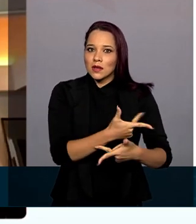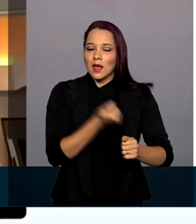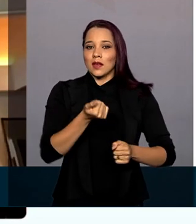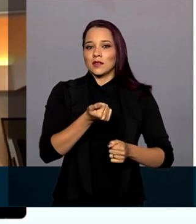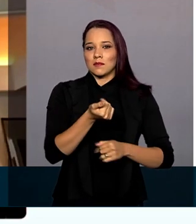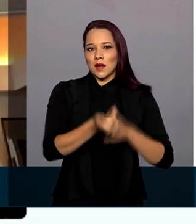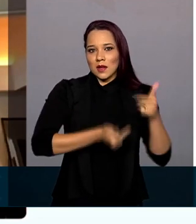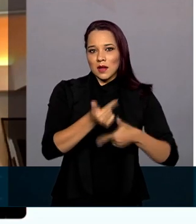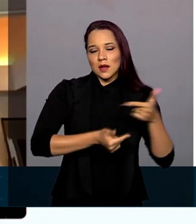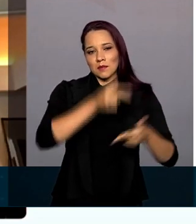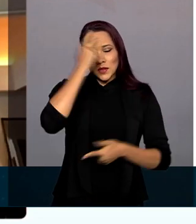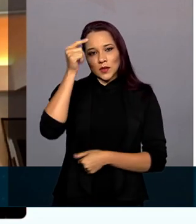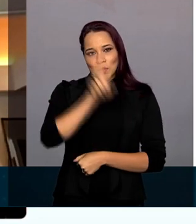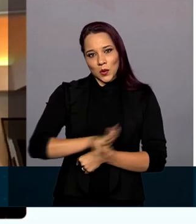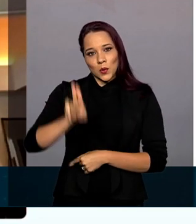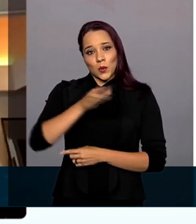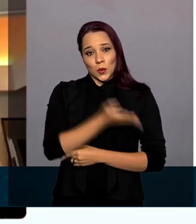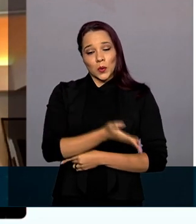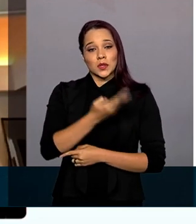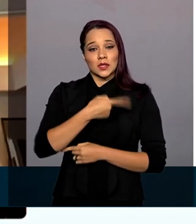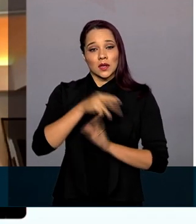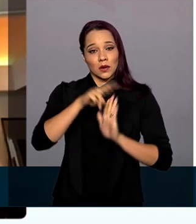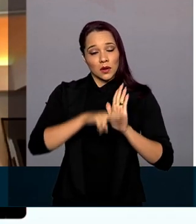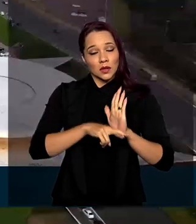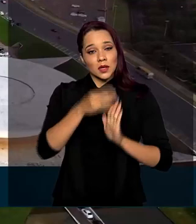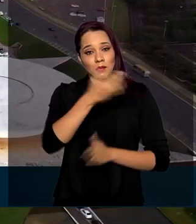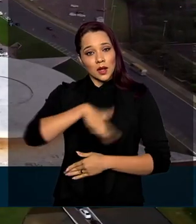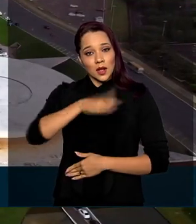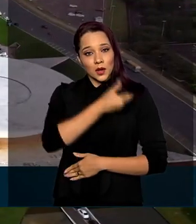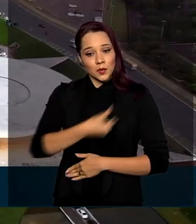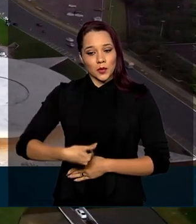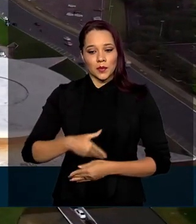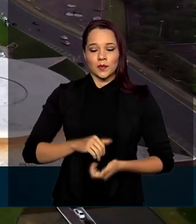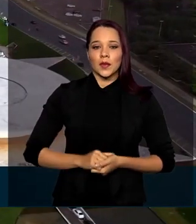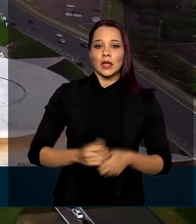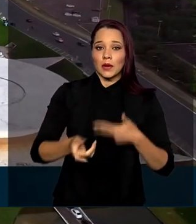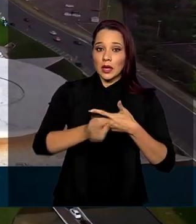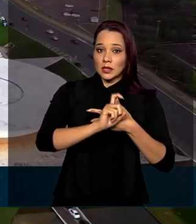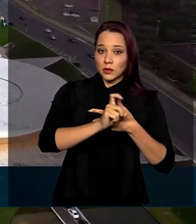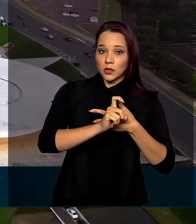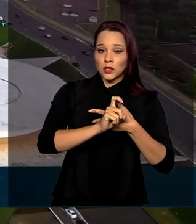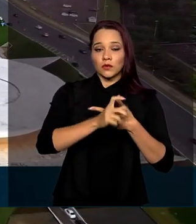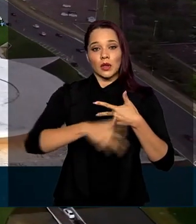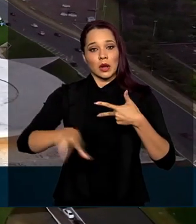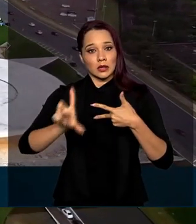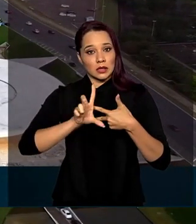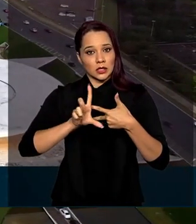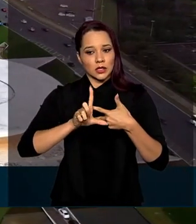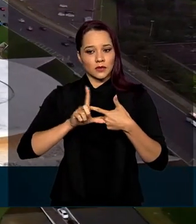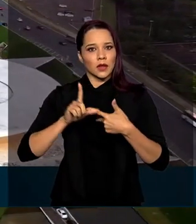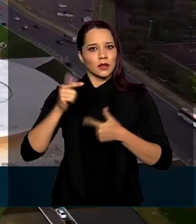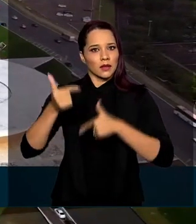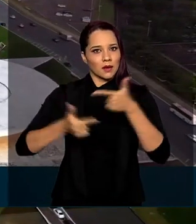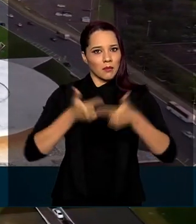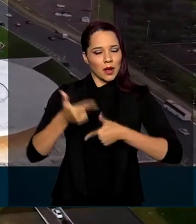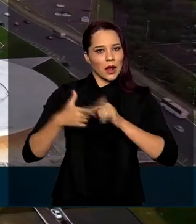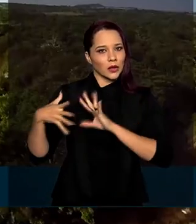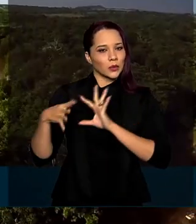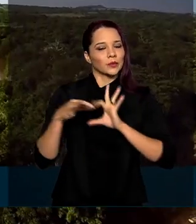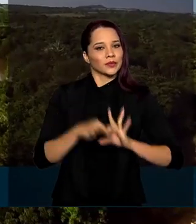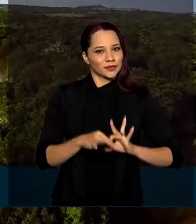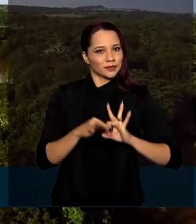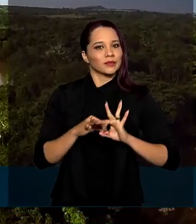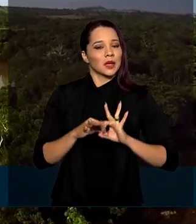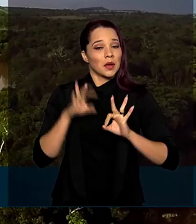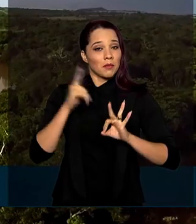serviço ao usuário, sendo regulada diretamente pelo poder público. Executivo e Legislativo têm trabalhado lado a lado